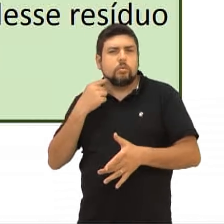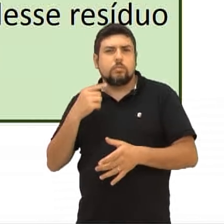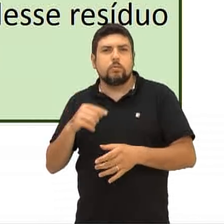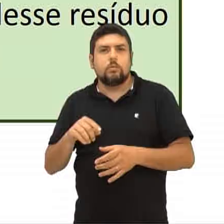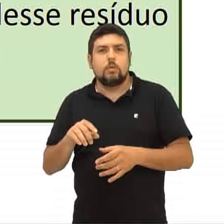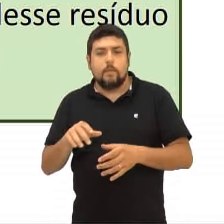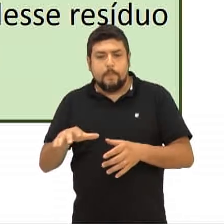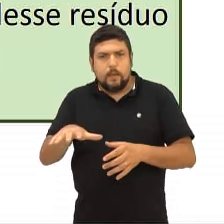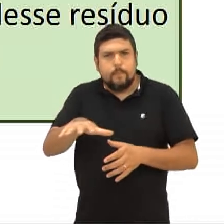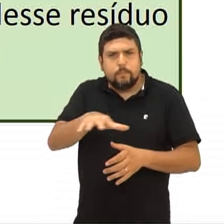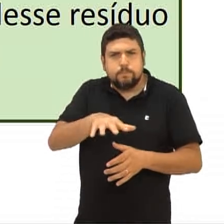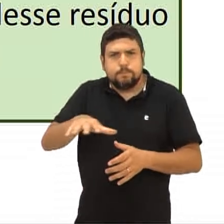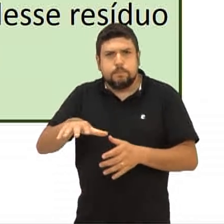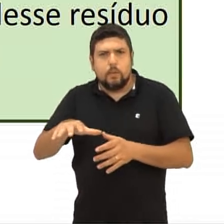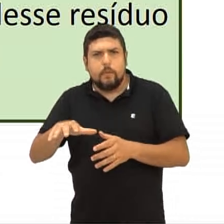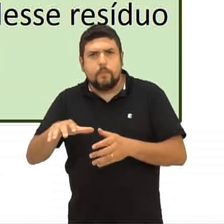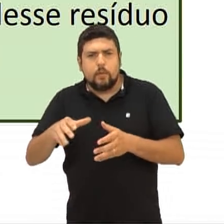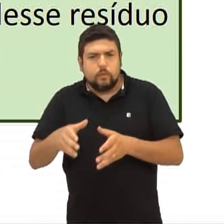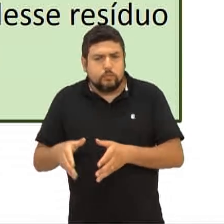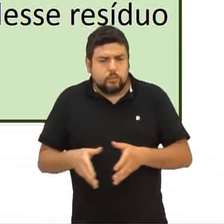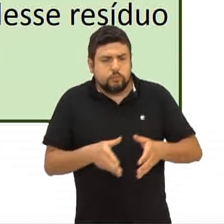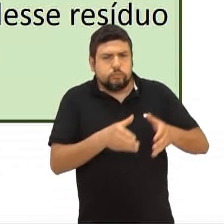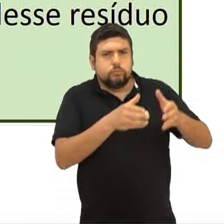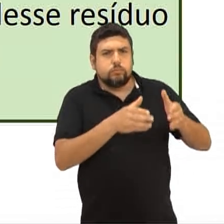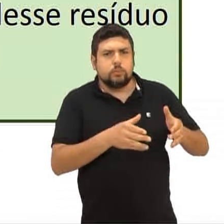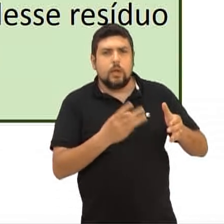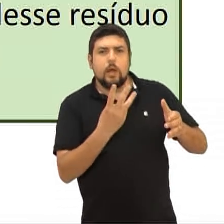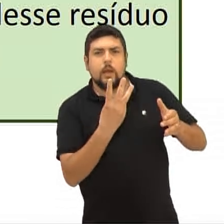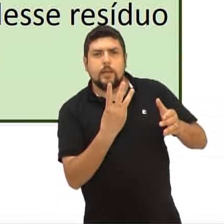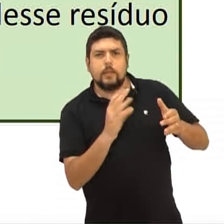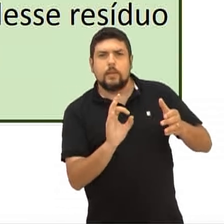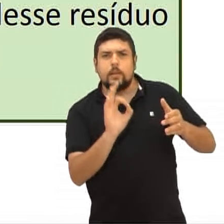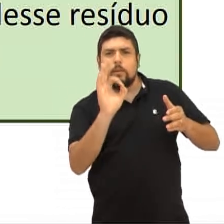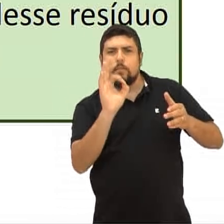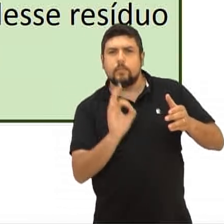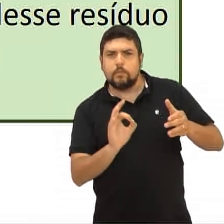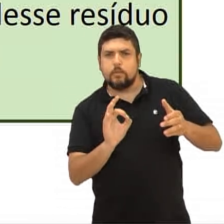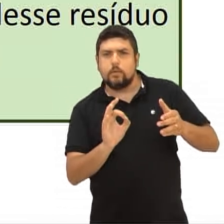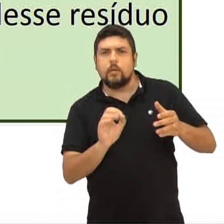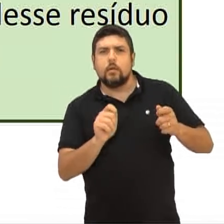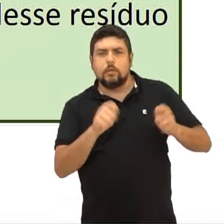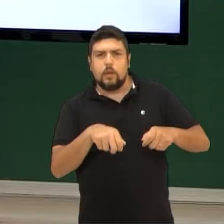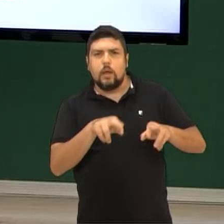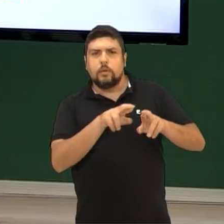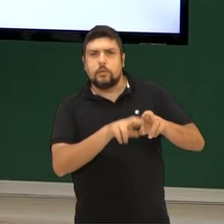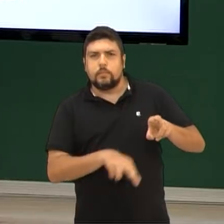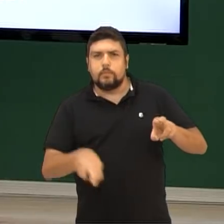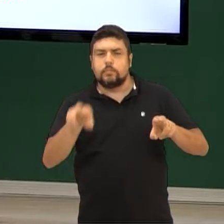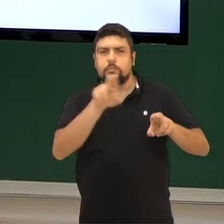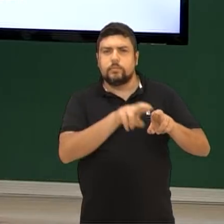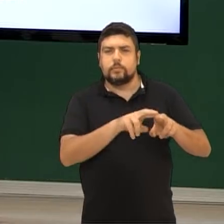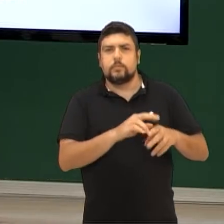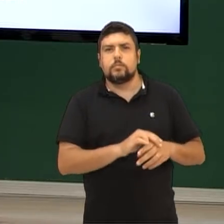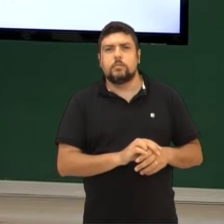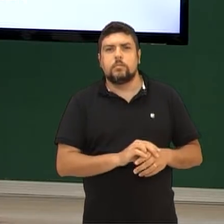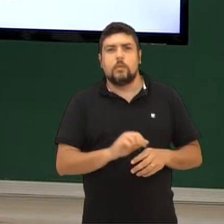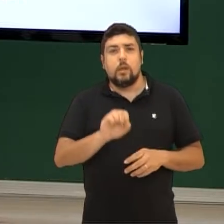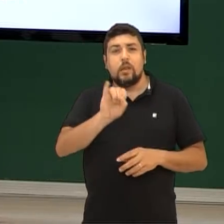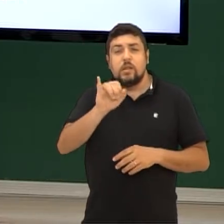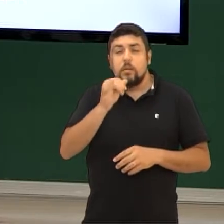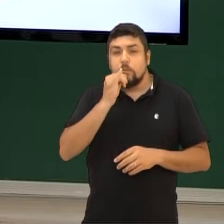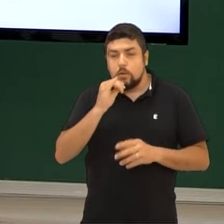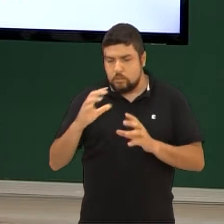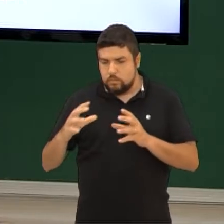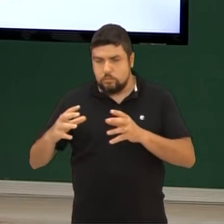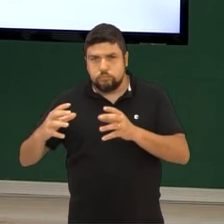quantidade é efetivamente reciclada. Ou seja, para cada 100 quilos de lixo produzido